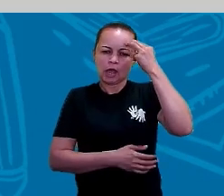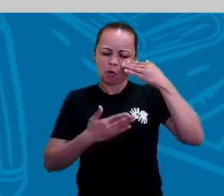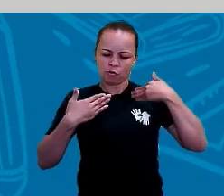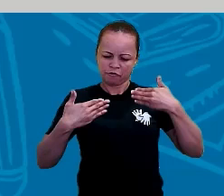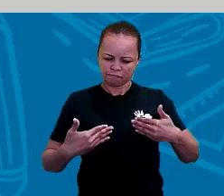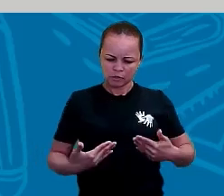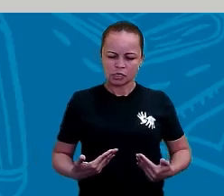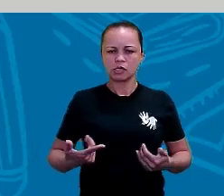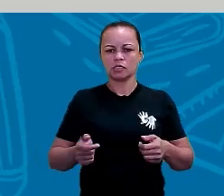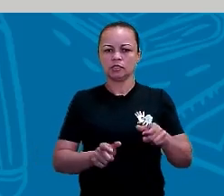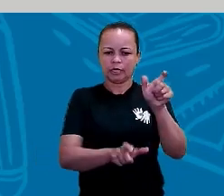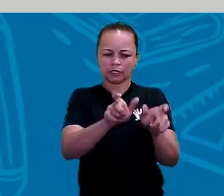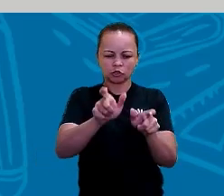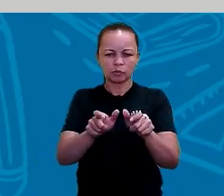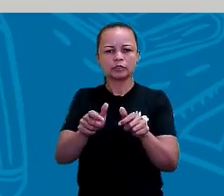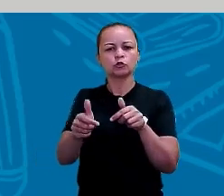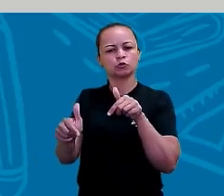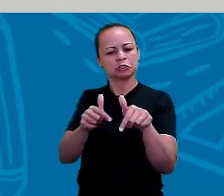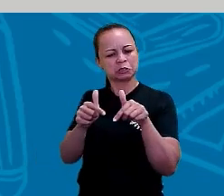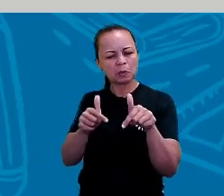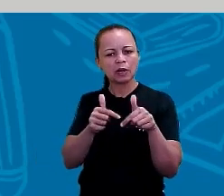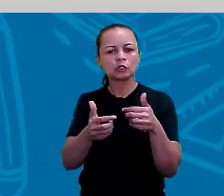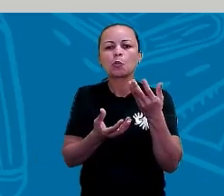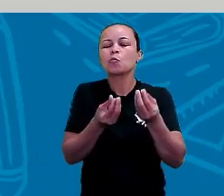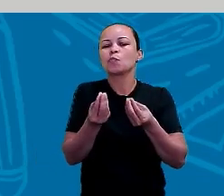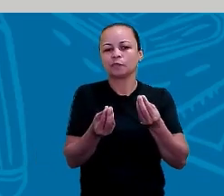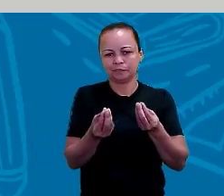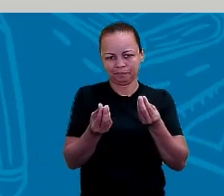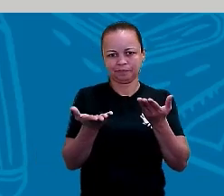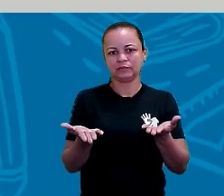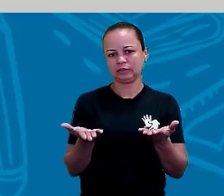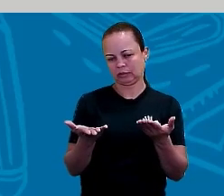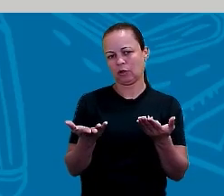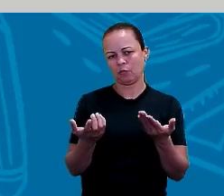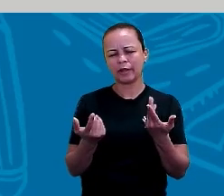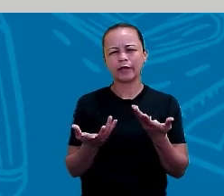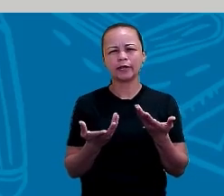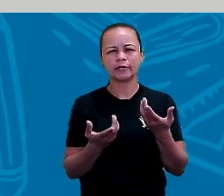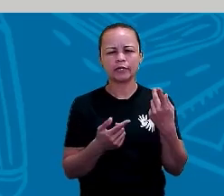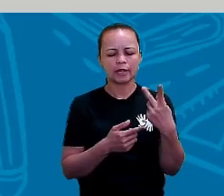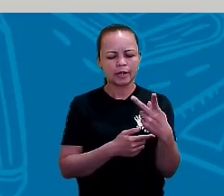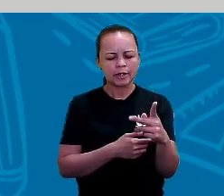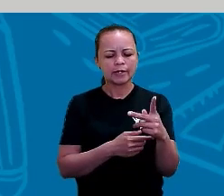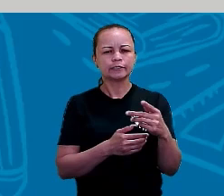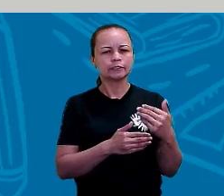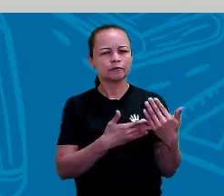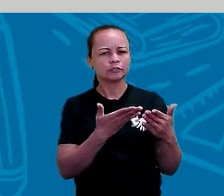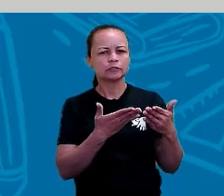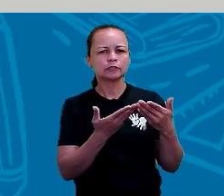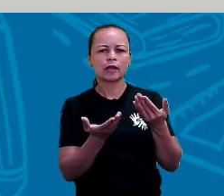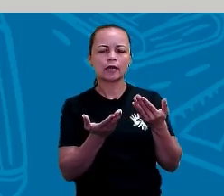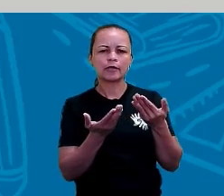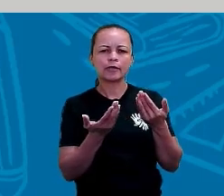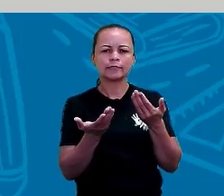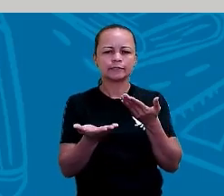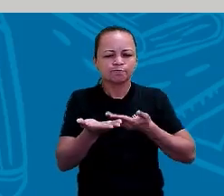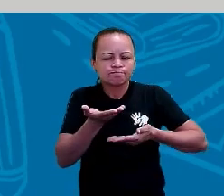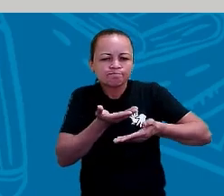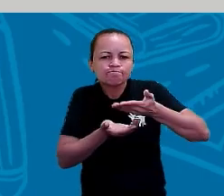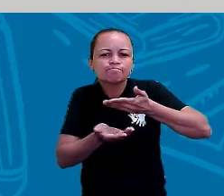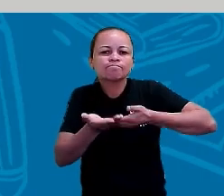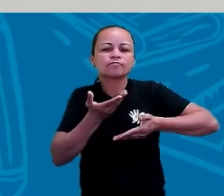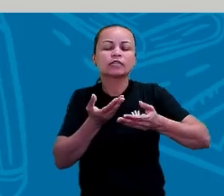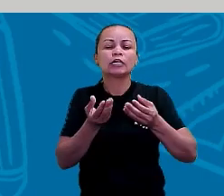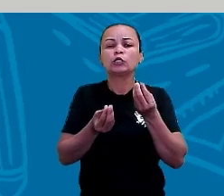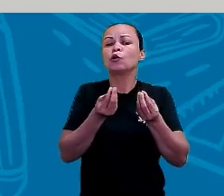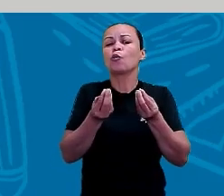o volvismo ele veio para dar essa sensibilização, né, do trabalhador em como